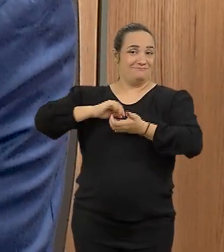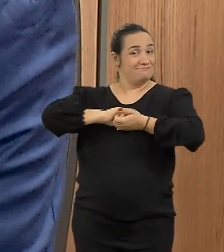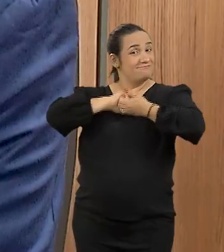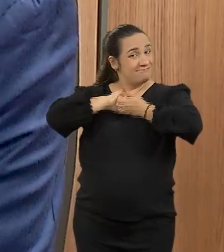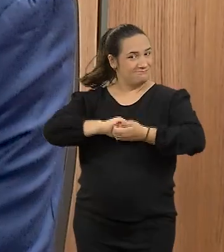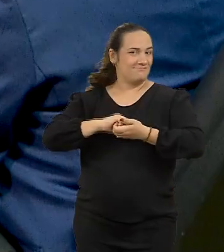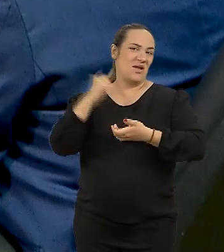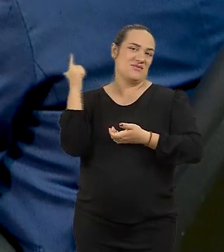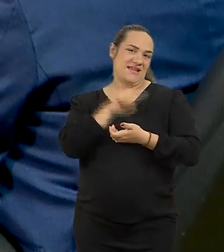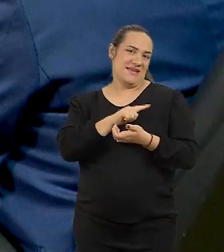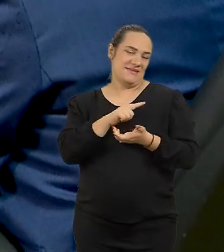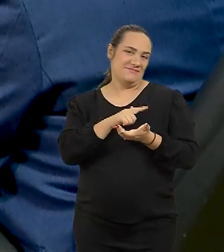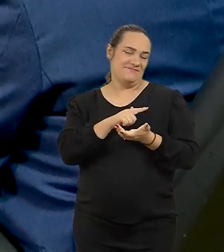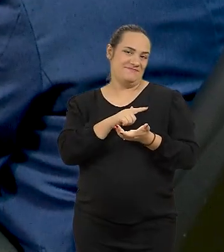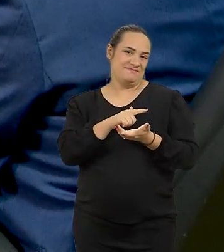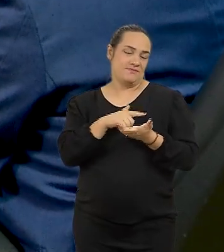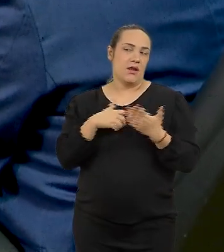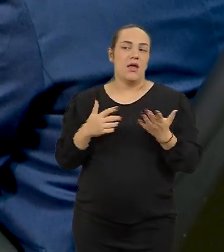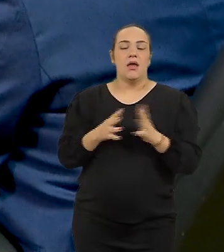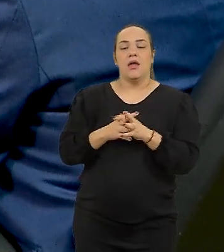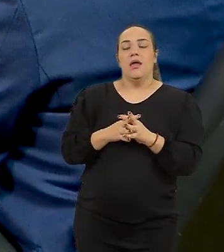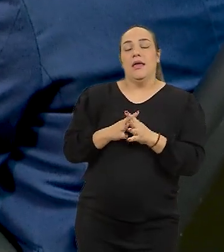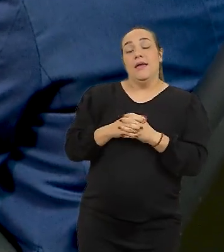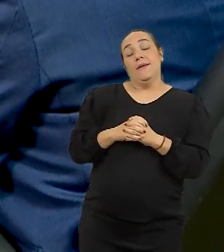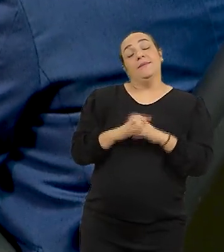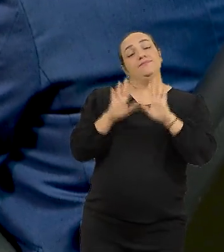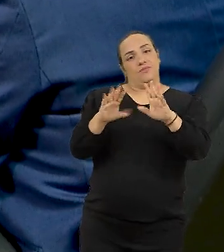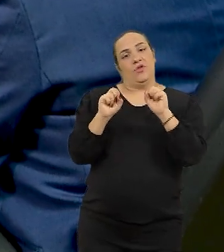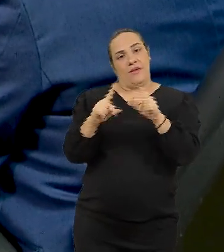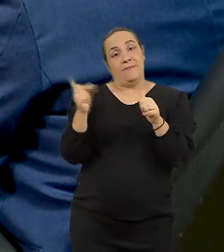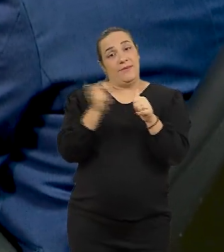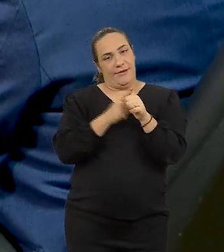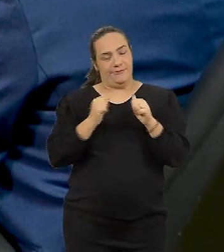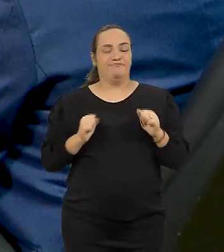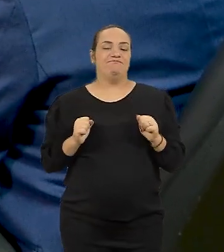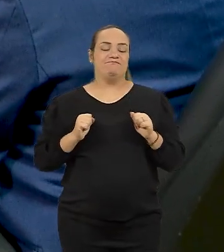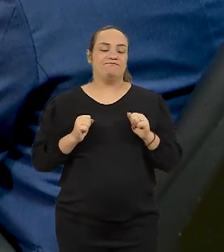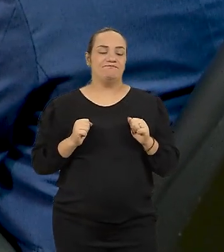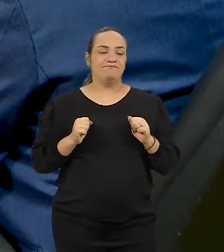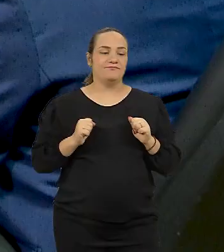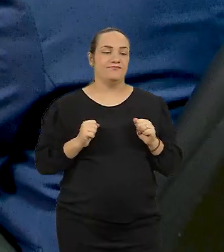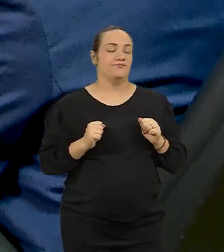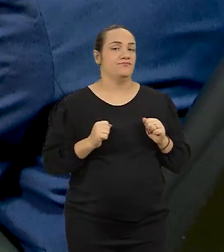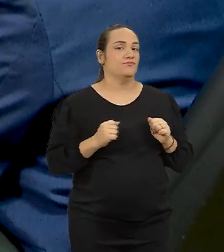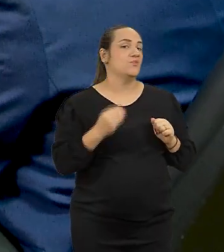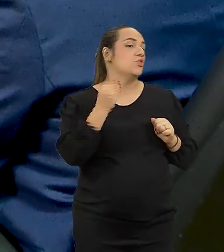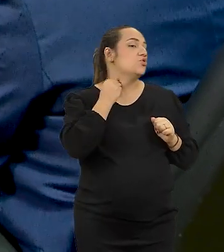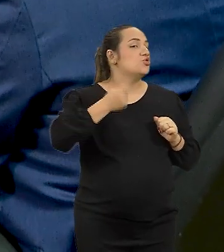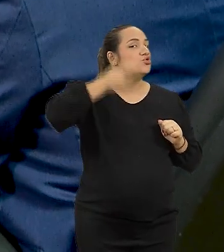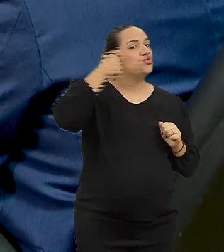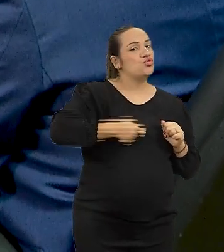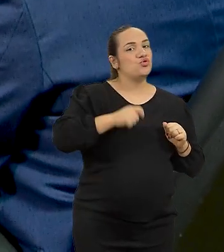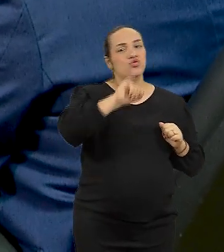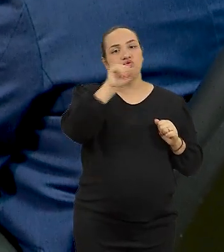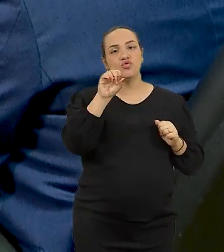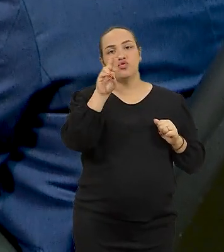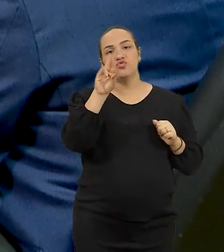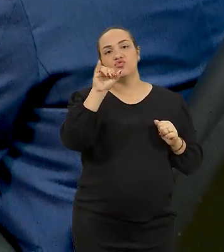uma efetividade muito maior. Então o que acontece aí? Primeiro, os juízes, um bom